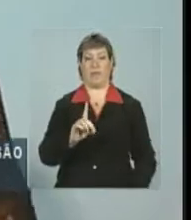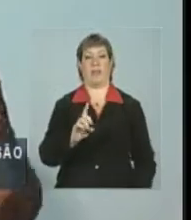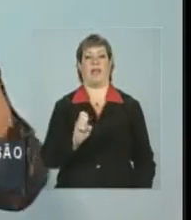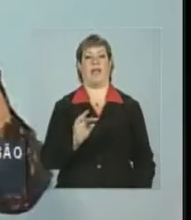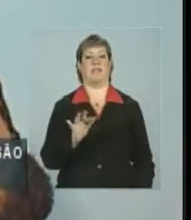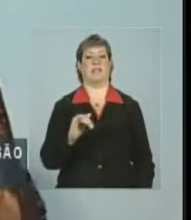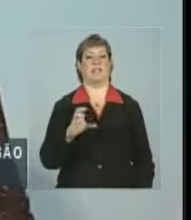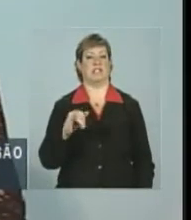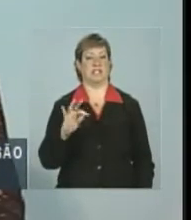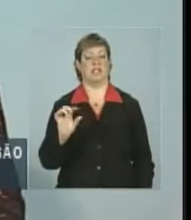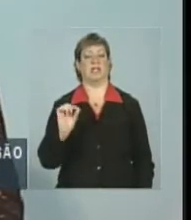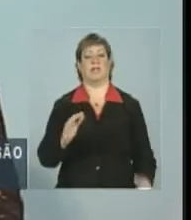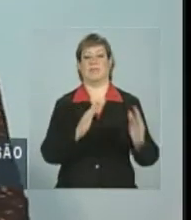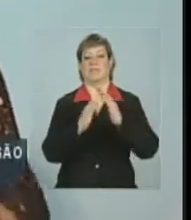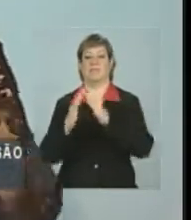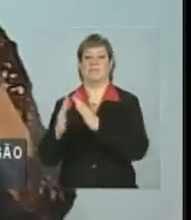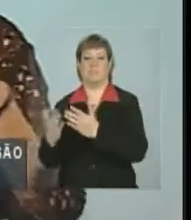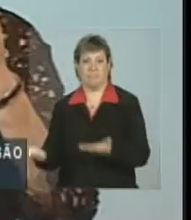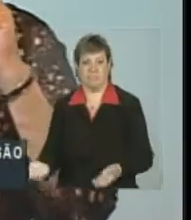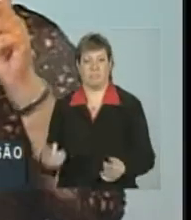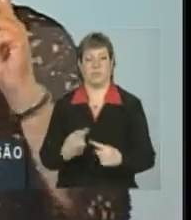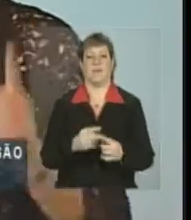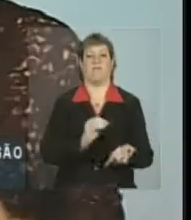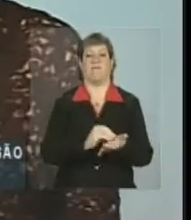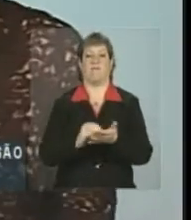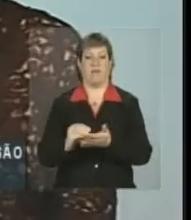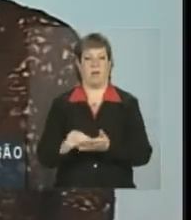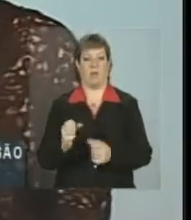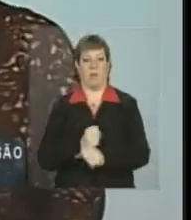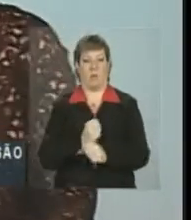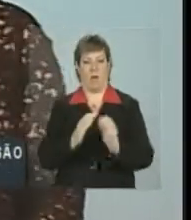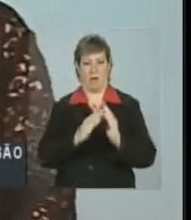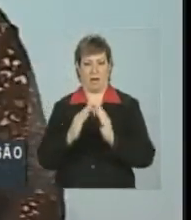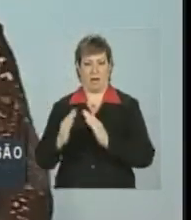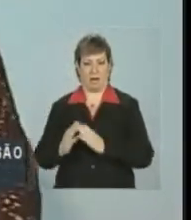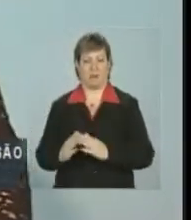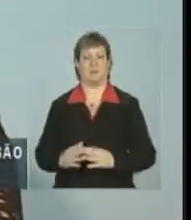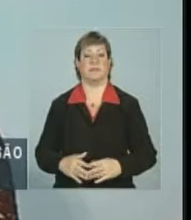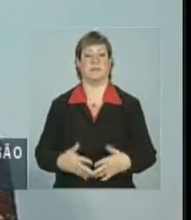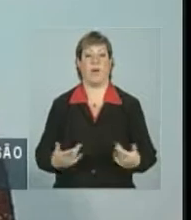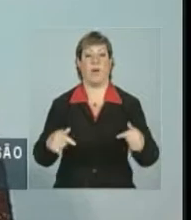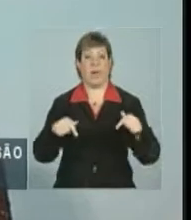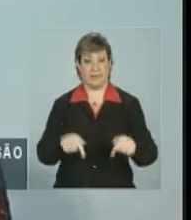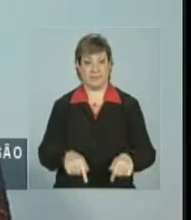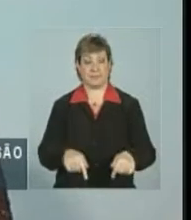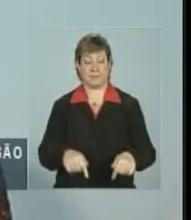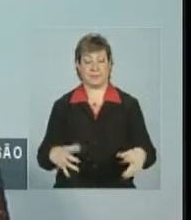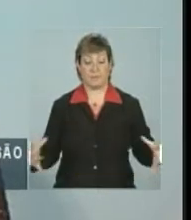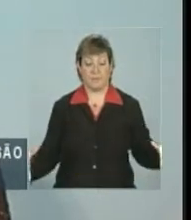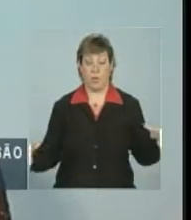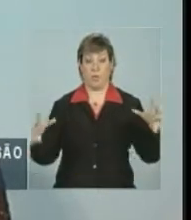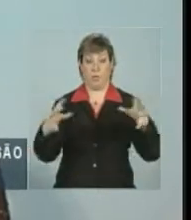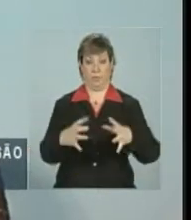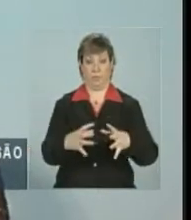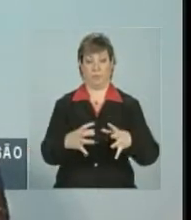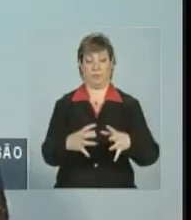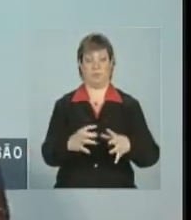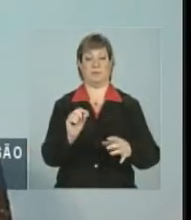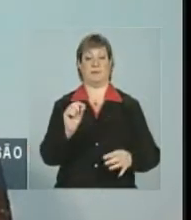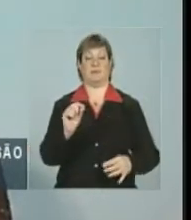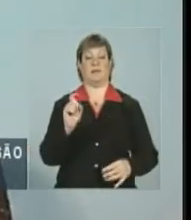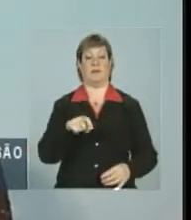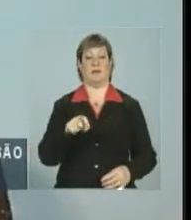déficit habitacional. Por esse critério, a concentração seria